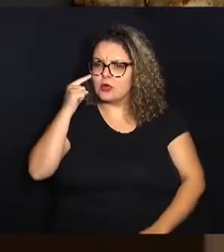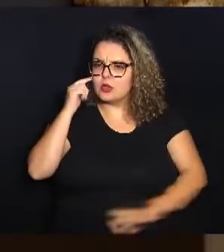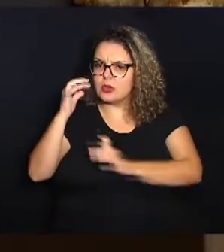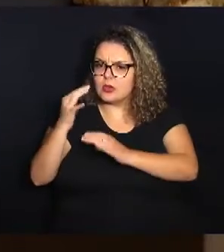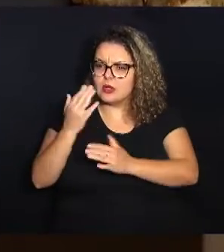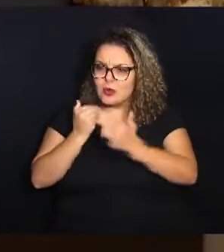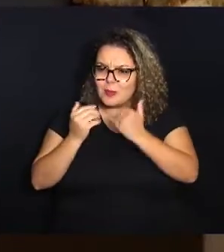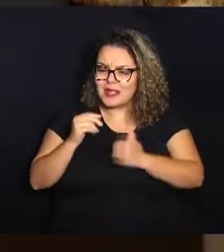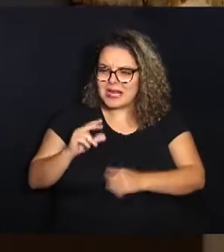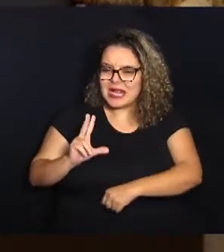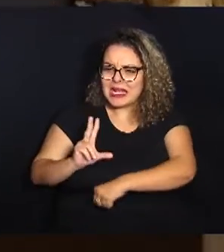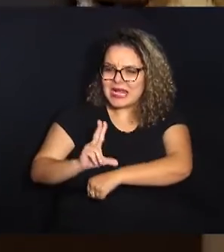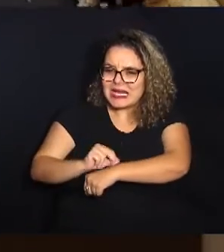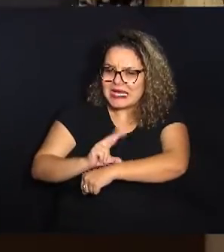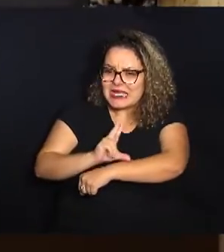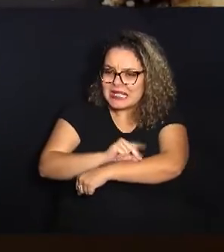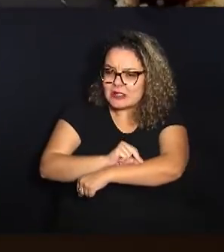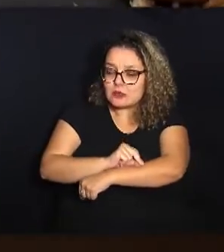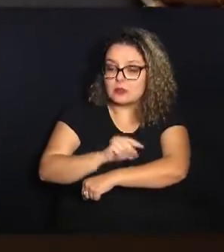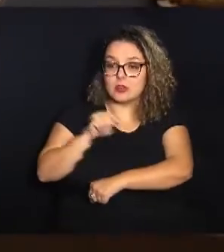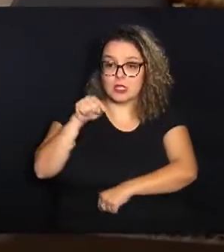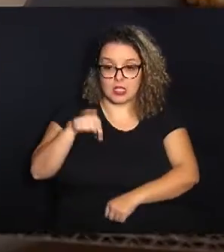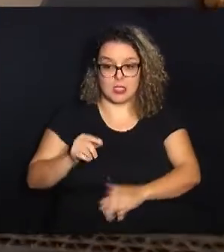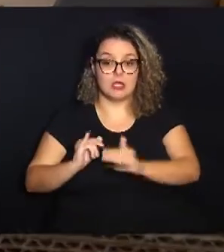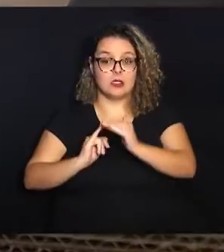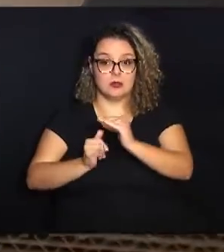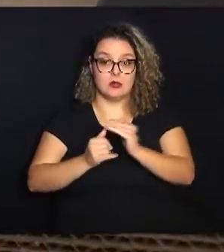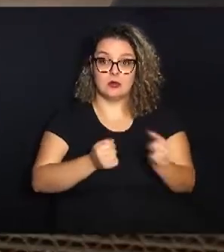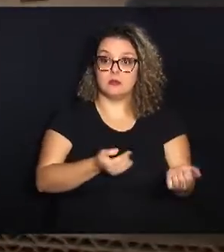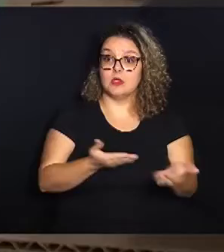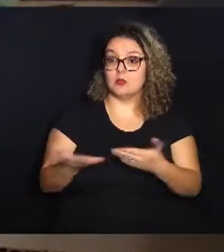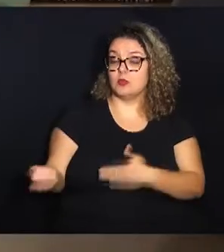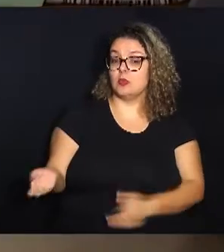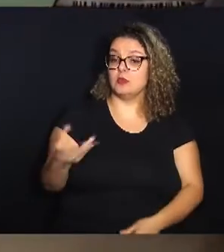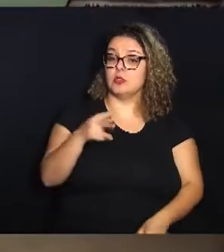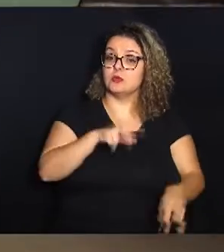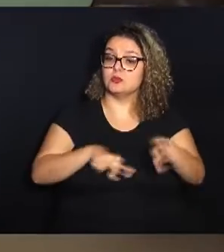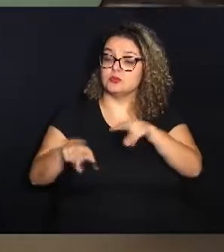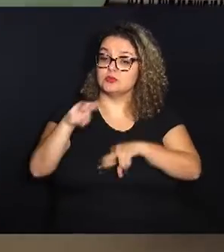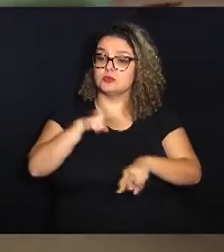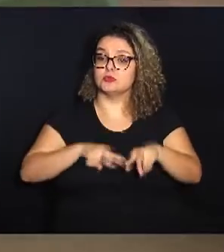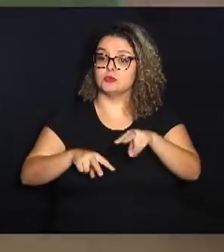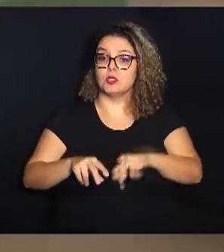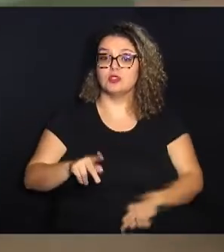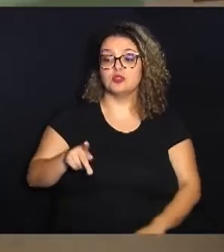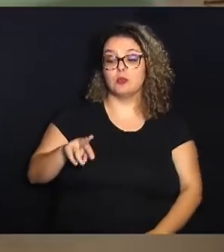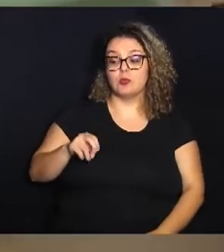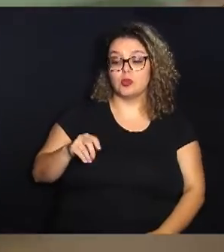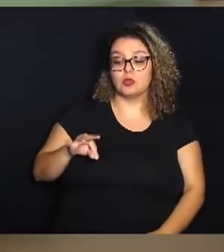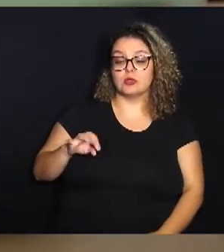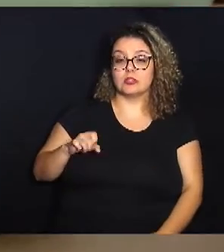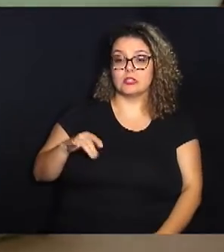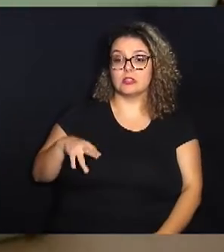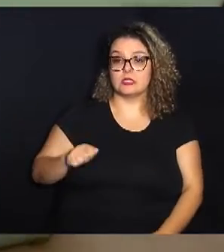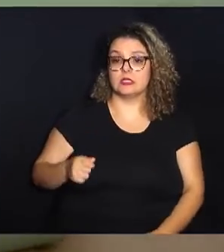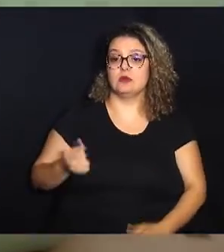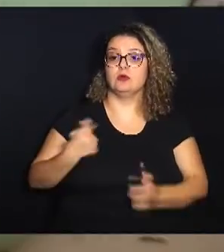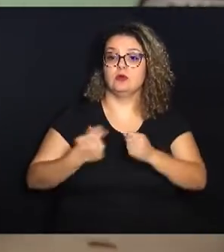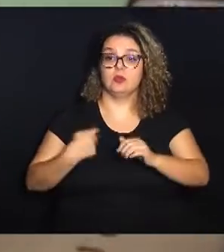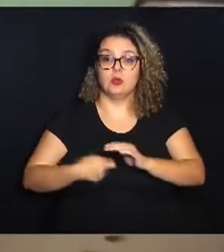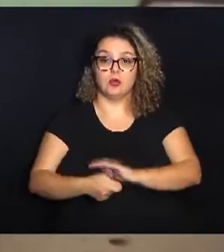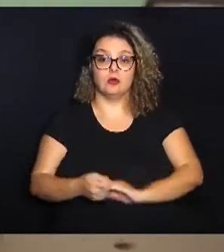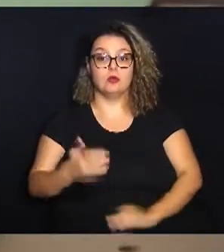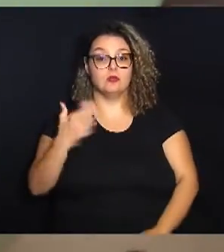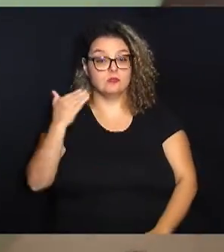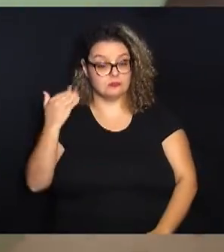comer grilo? Esta startup apresenta uma nova visão de consumo de proteína e investe em